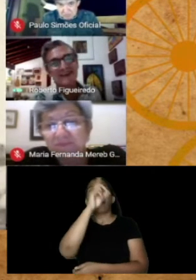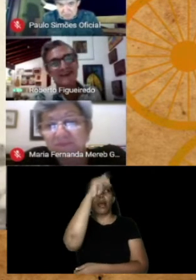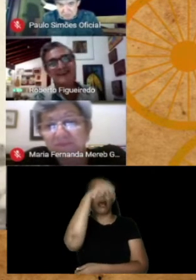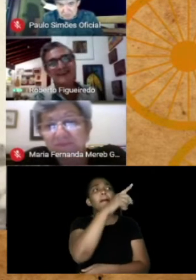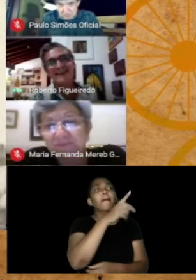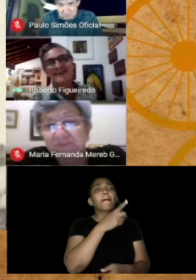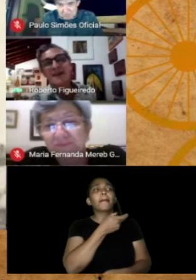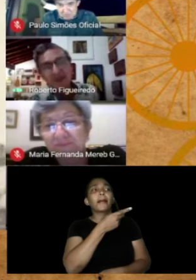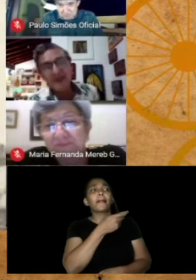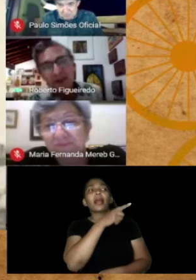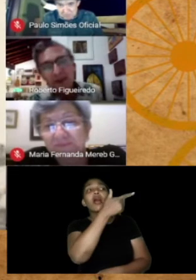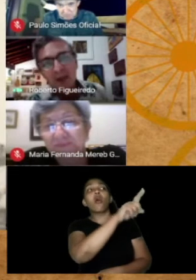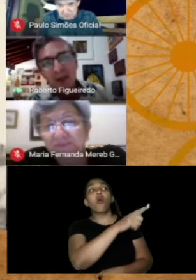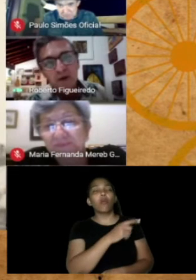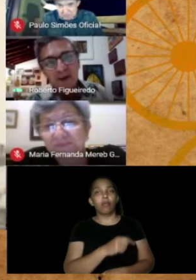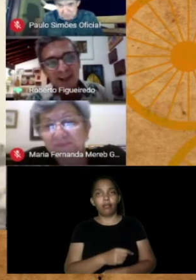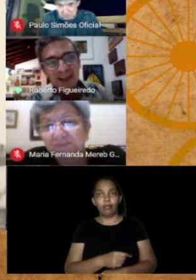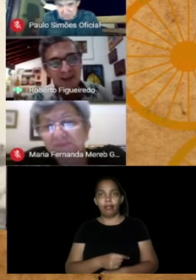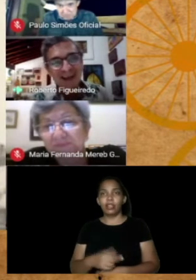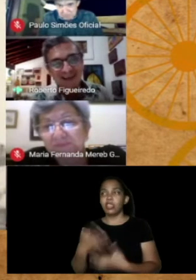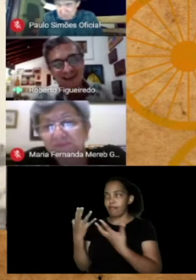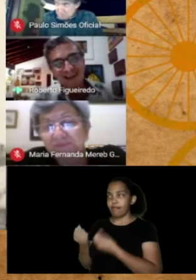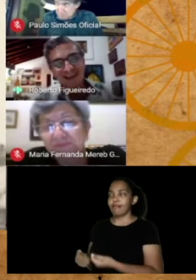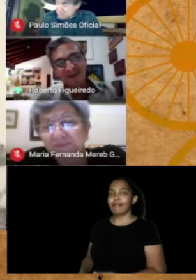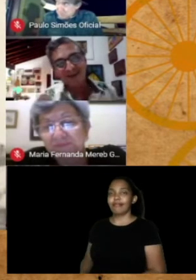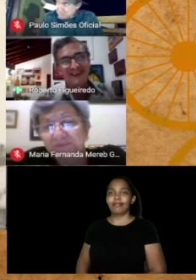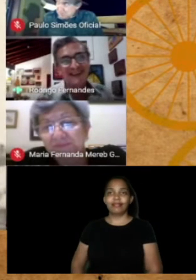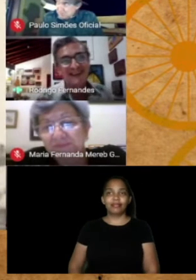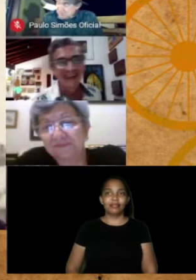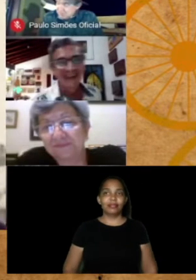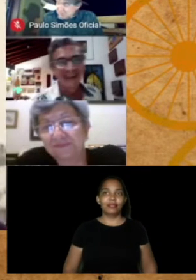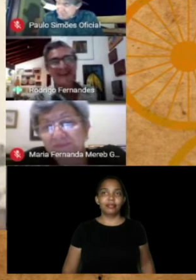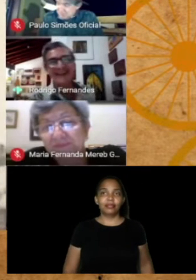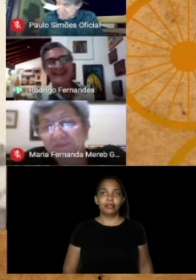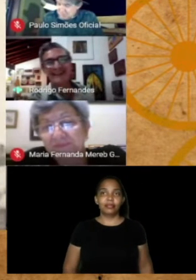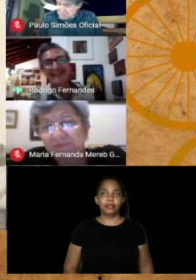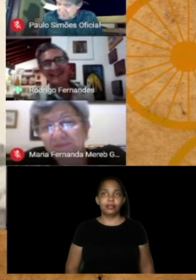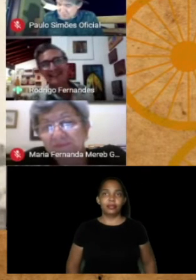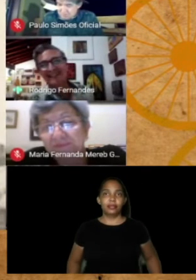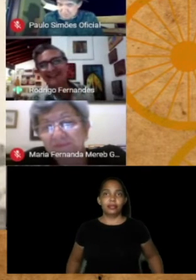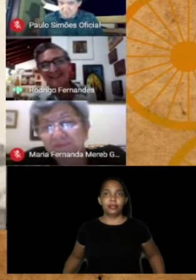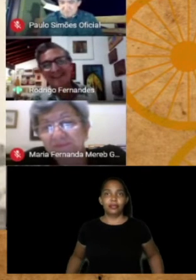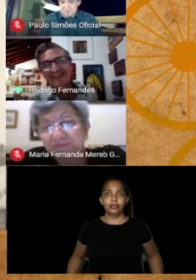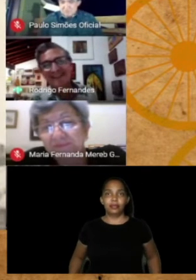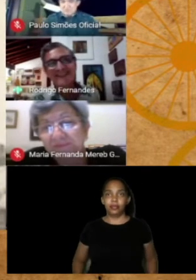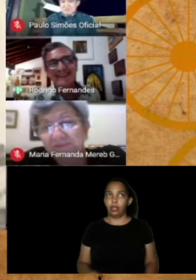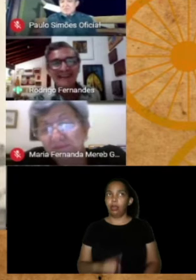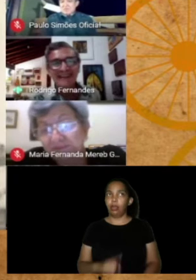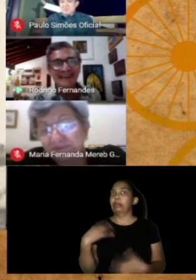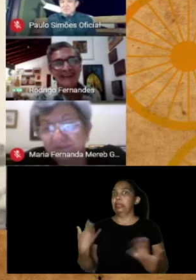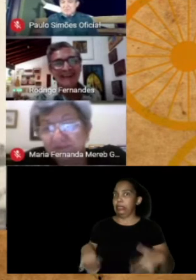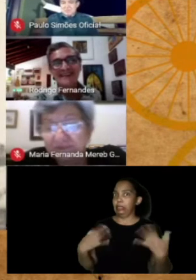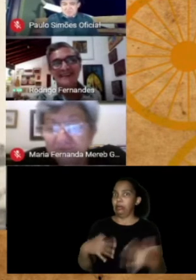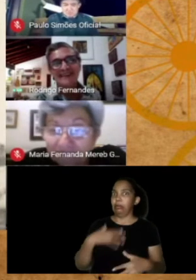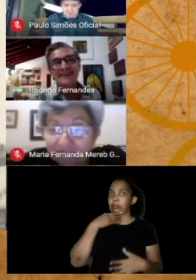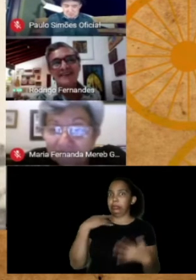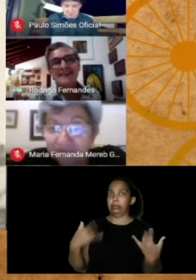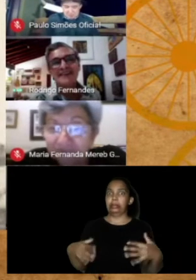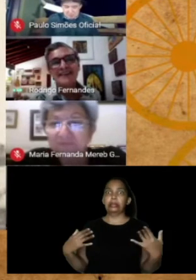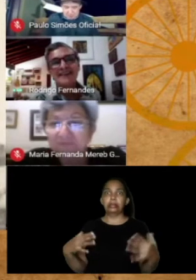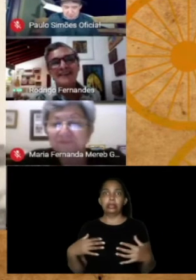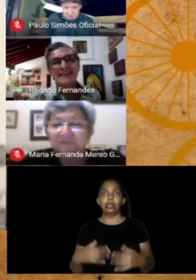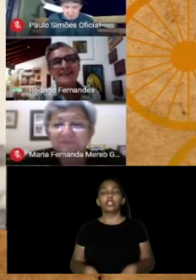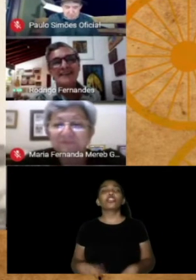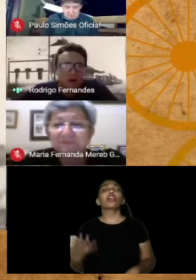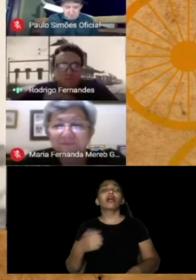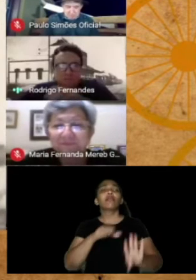Rodrigo. Eu quis amenizar um pouquinho a palavra, né? Rapaz, ele era terrível mesmo. Ele batia na casa do sujeito